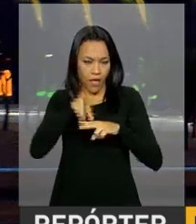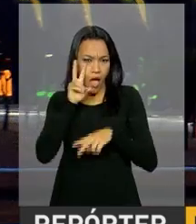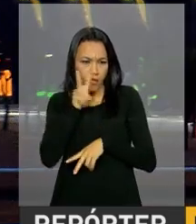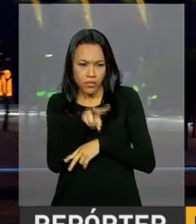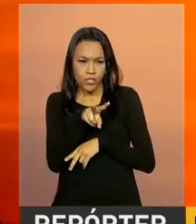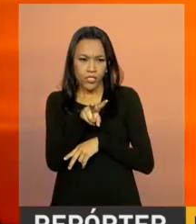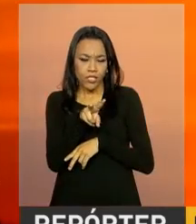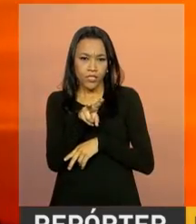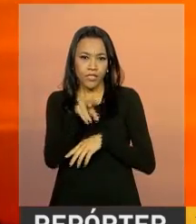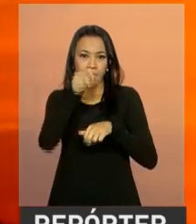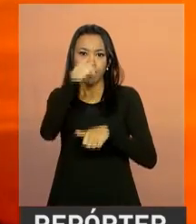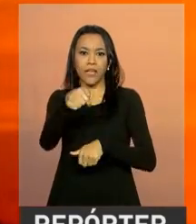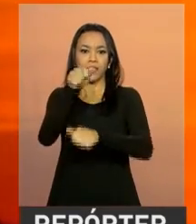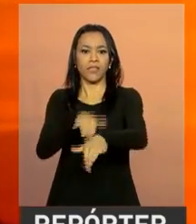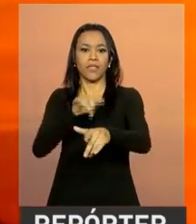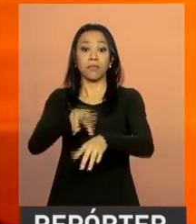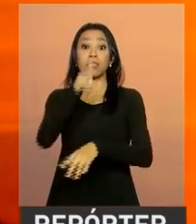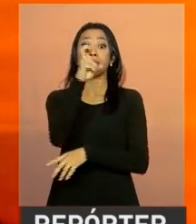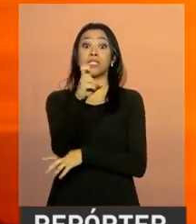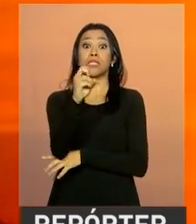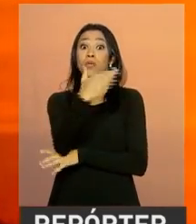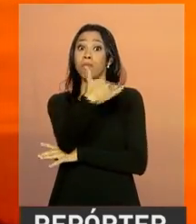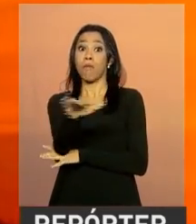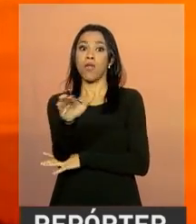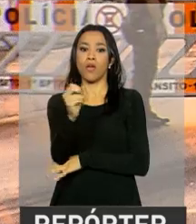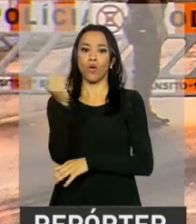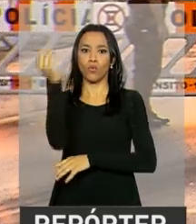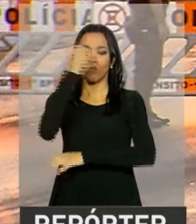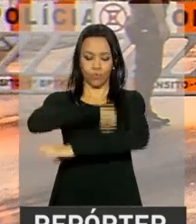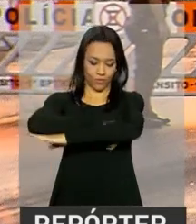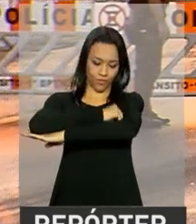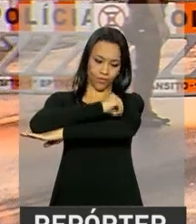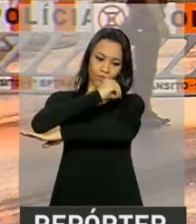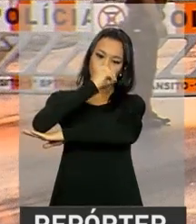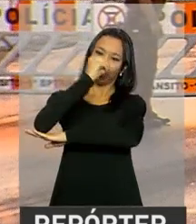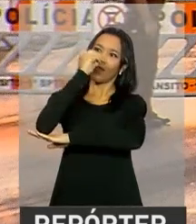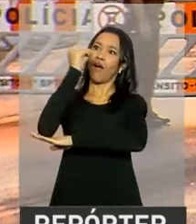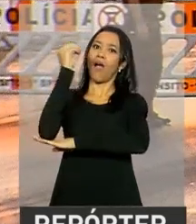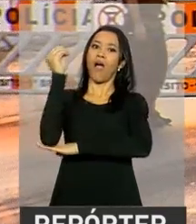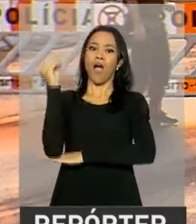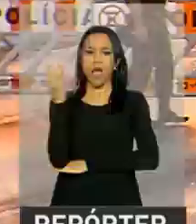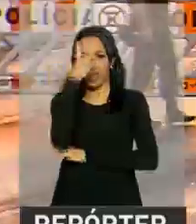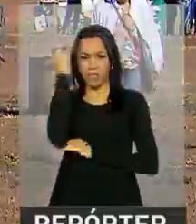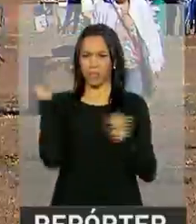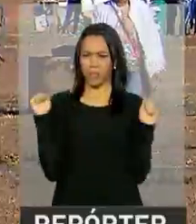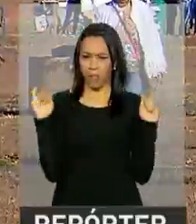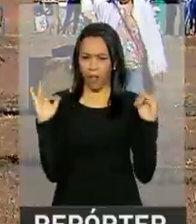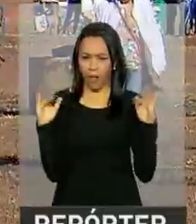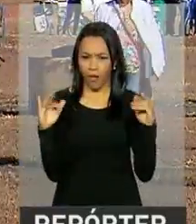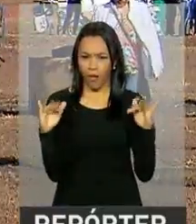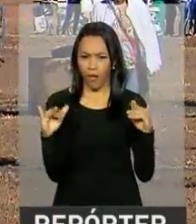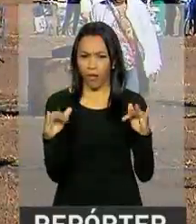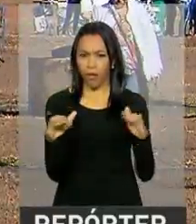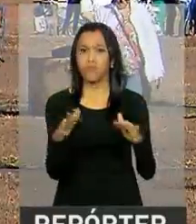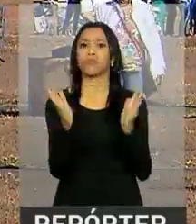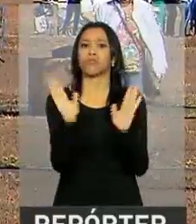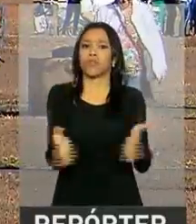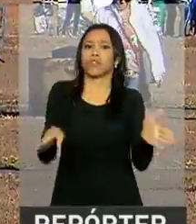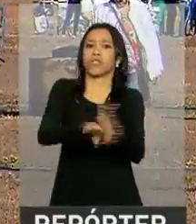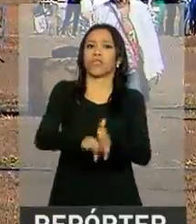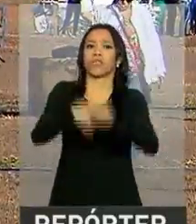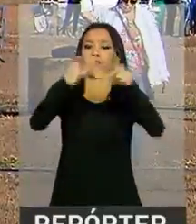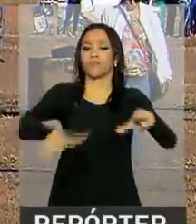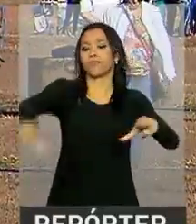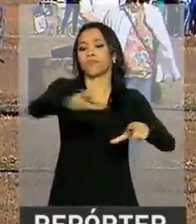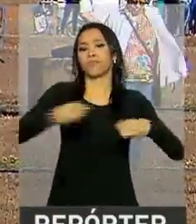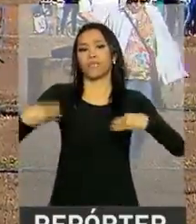de setembro. Às 5h30 da manhã, o sol nascendo e já tinha gente chegando na esplanada. A estimativa da Polícia